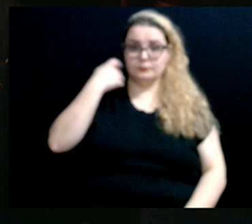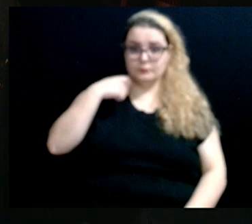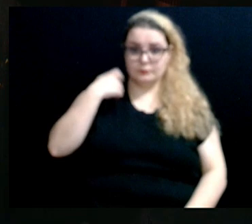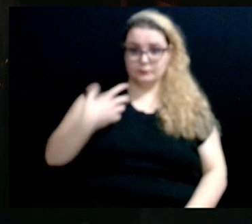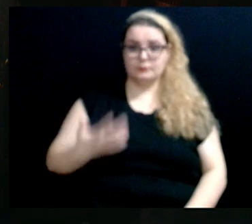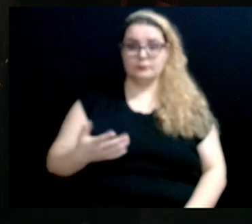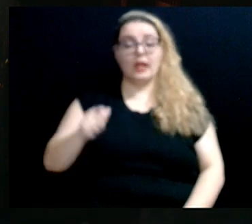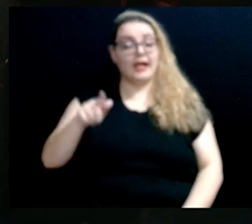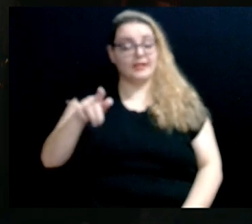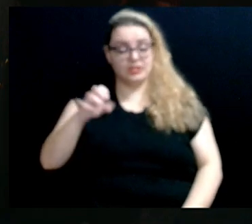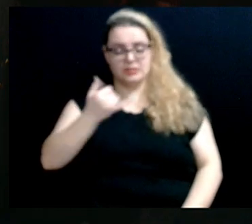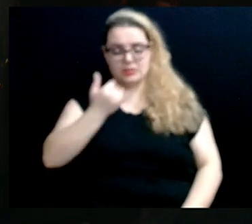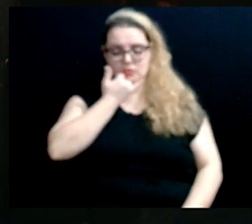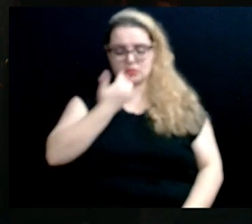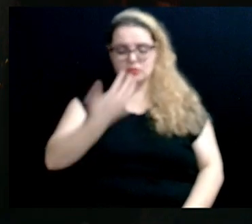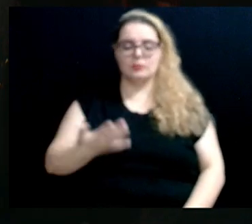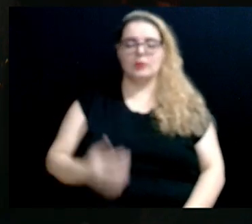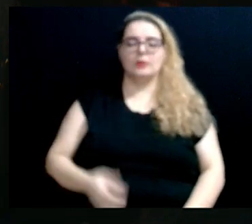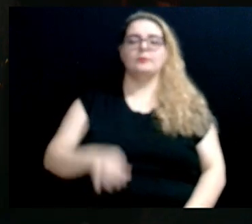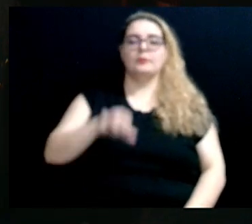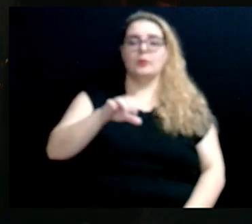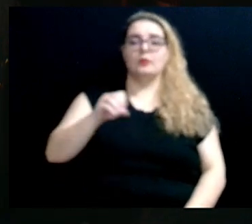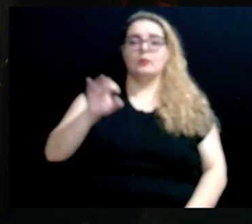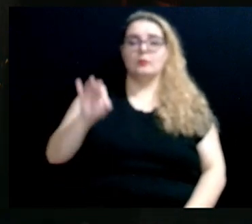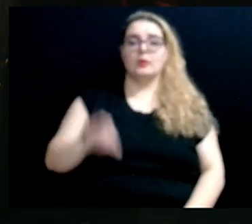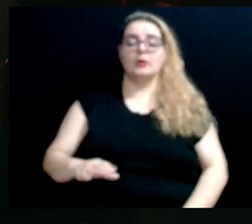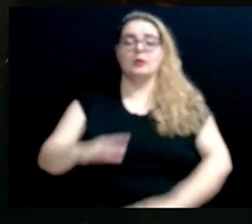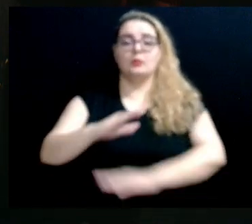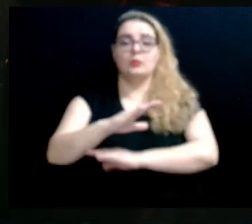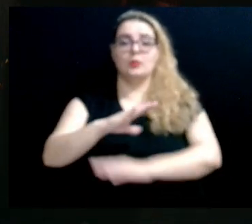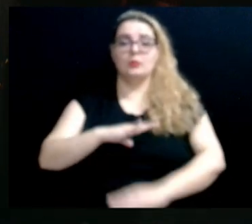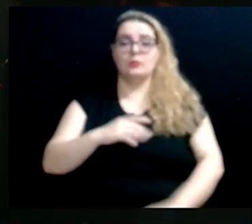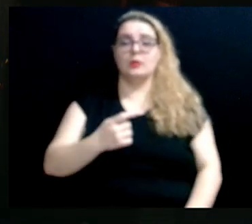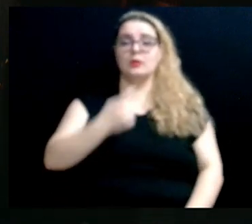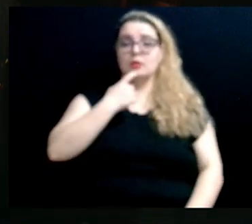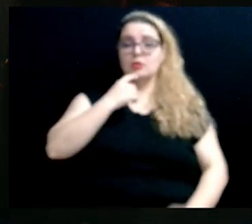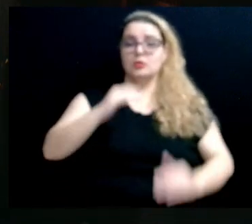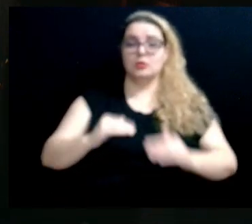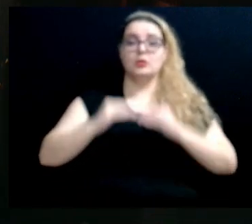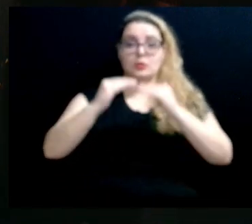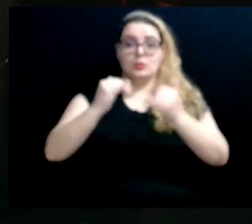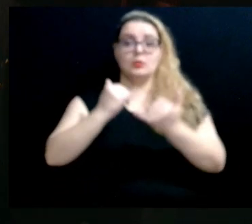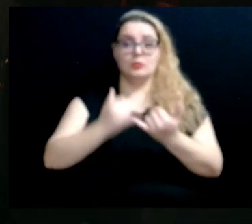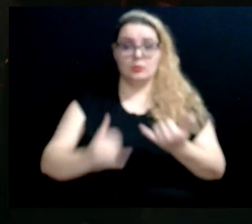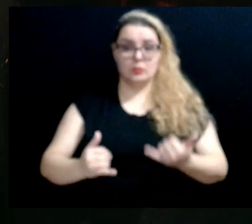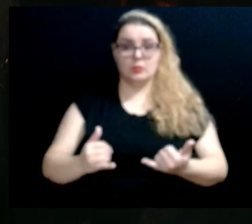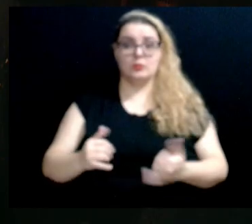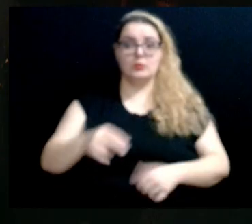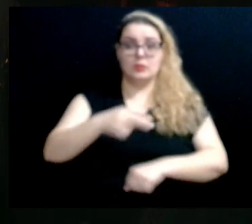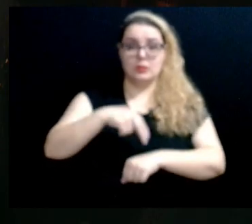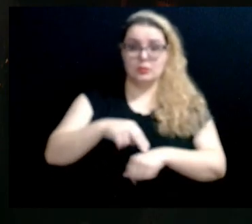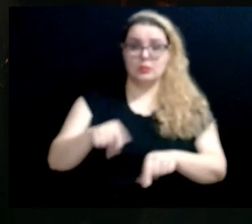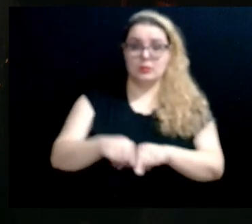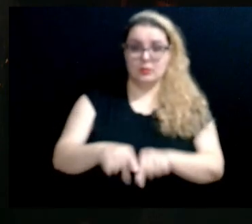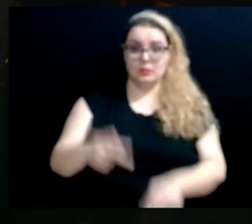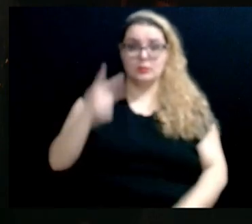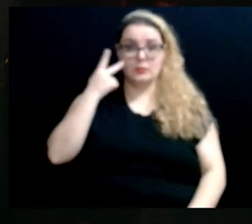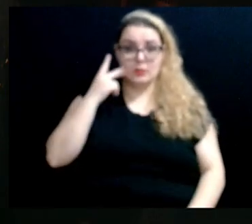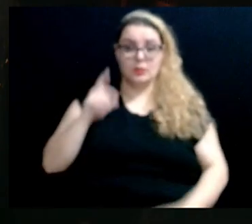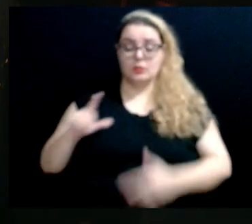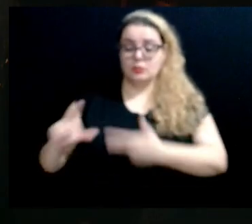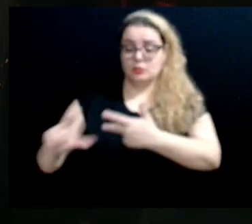91,87%, a Câmara de Campinas ficou acima das médias nacionais e paulista dos legislativos municipais. Entre as